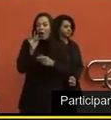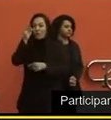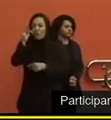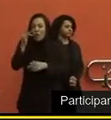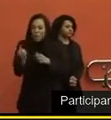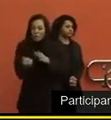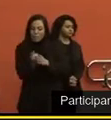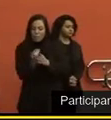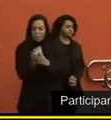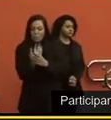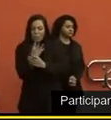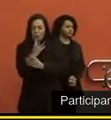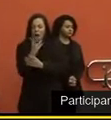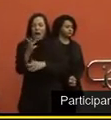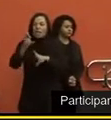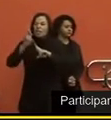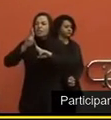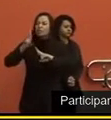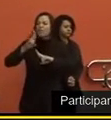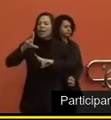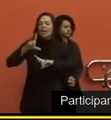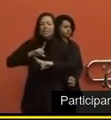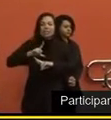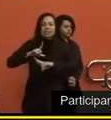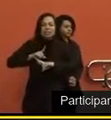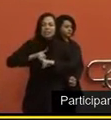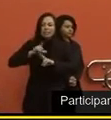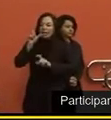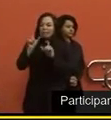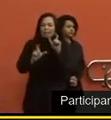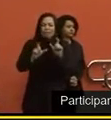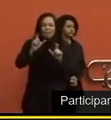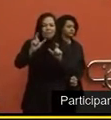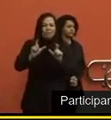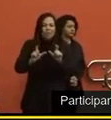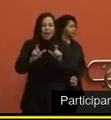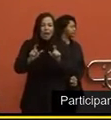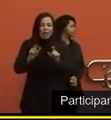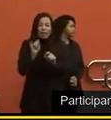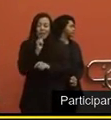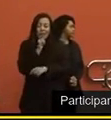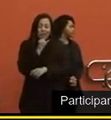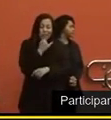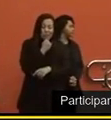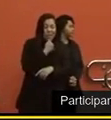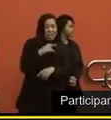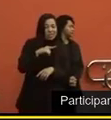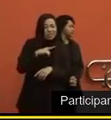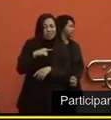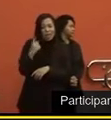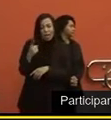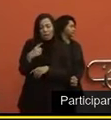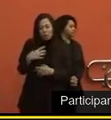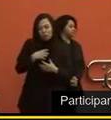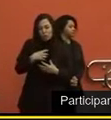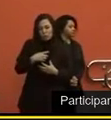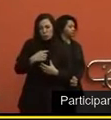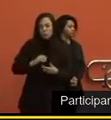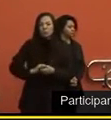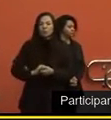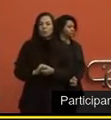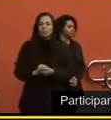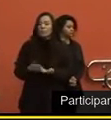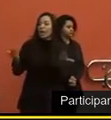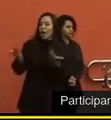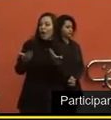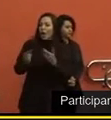reinicia esforços e esperanças a cada insucesso que, por vezes, bate à nossa porta.